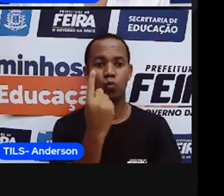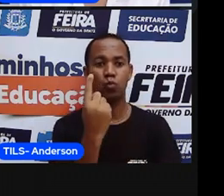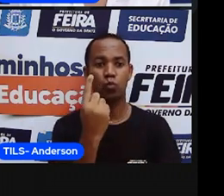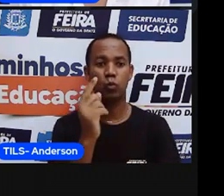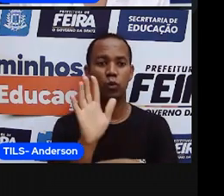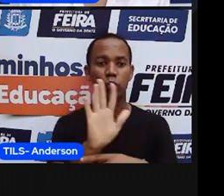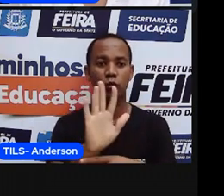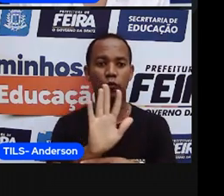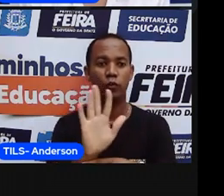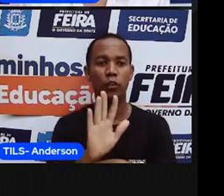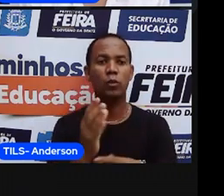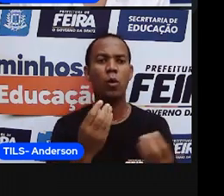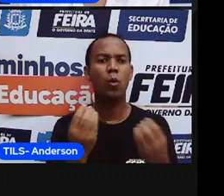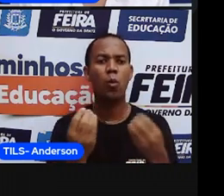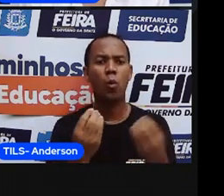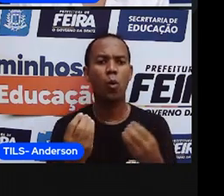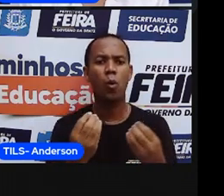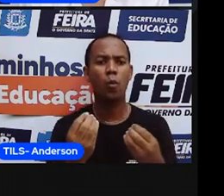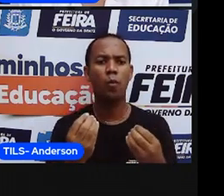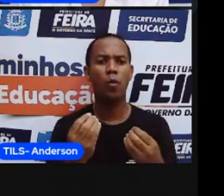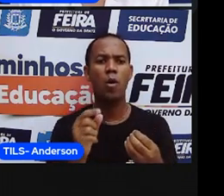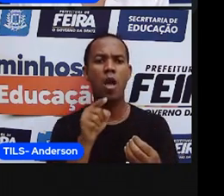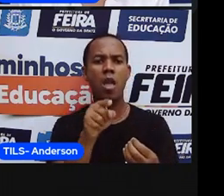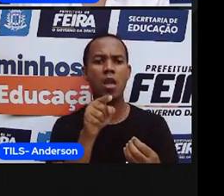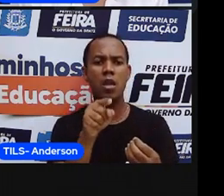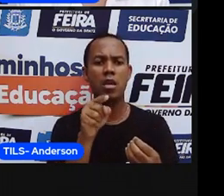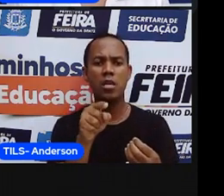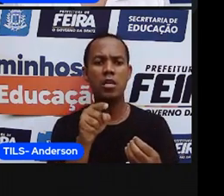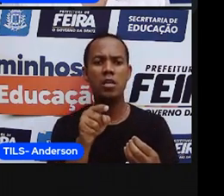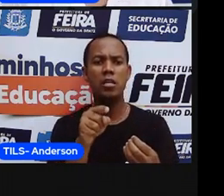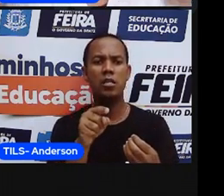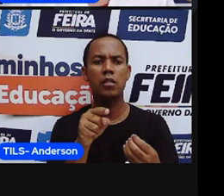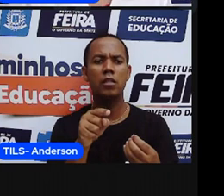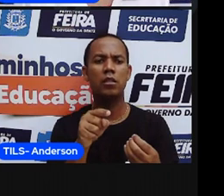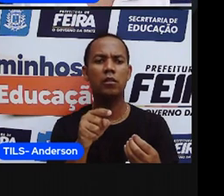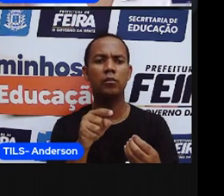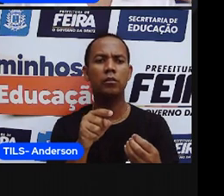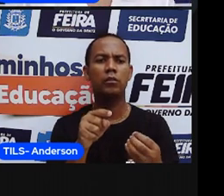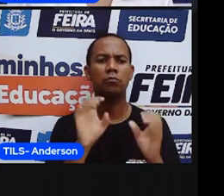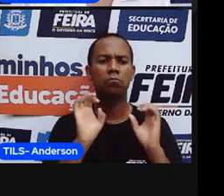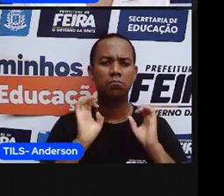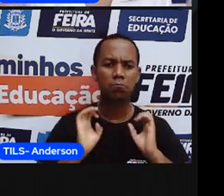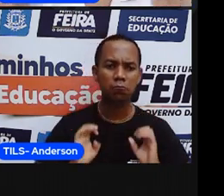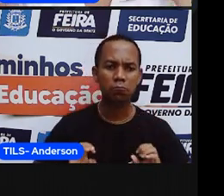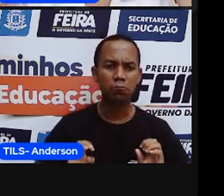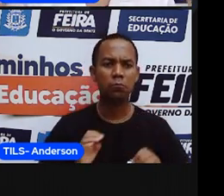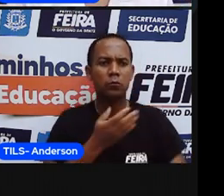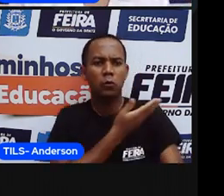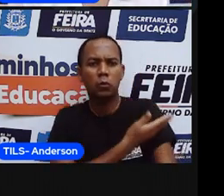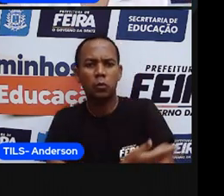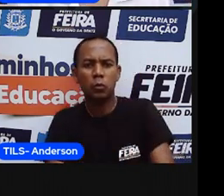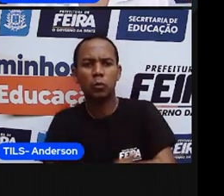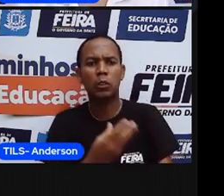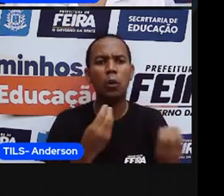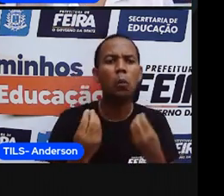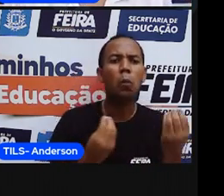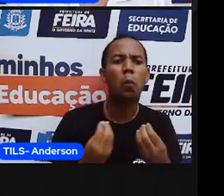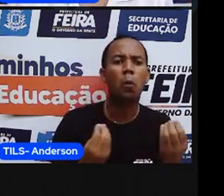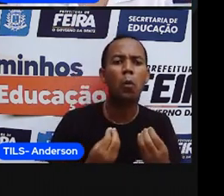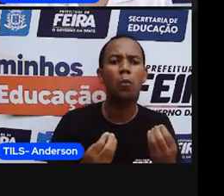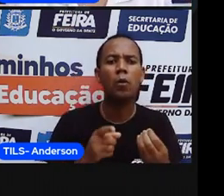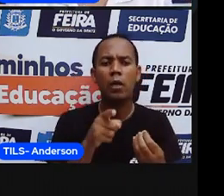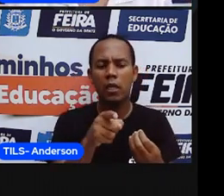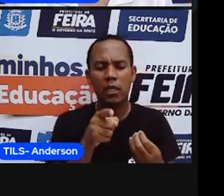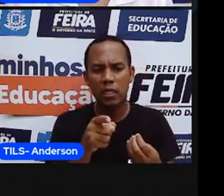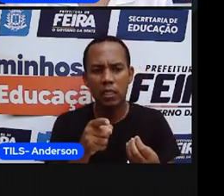se comportou com a Terra? O que foi que aconteceu? Né? Vai passando aí atitudes, e aí? O que foi que aconteceu? Como é que ele